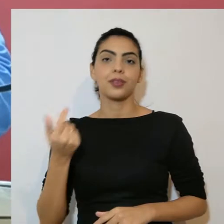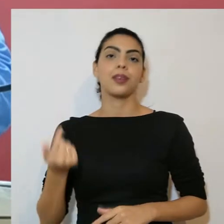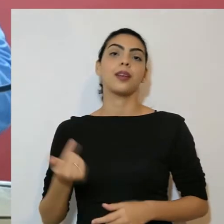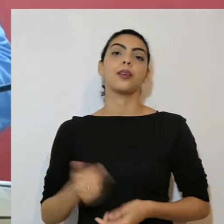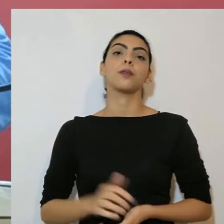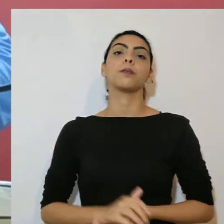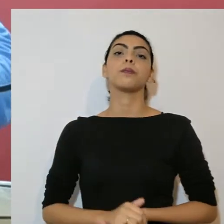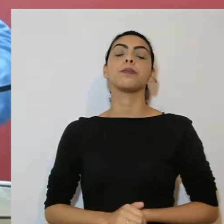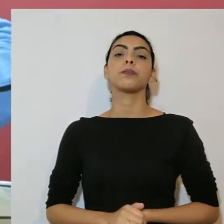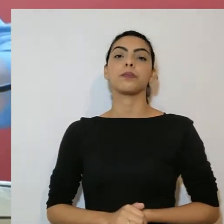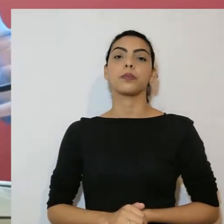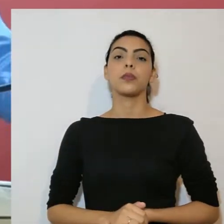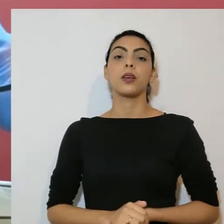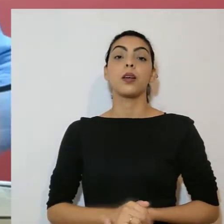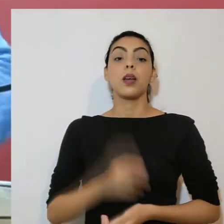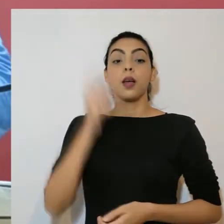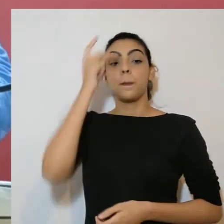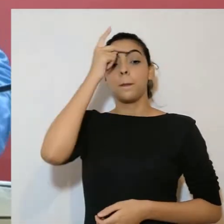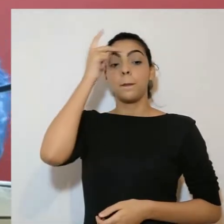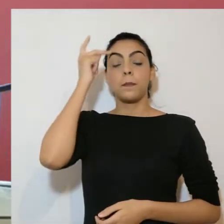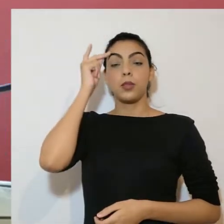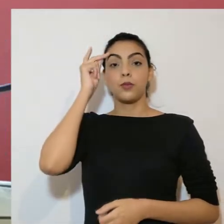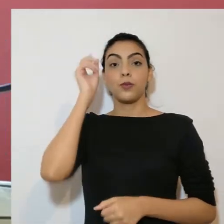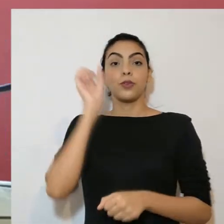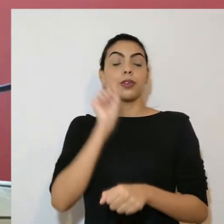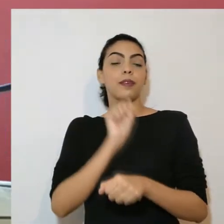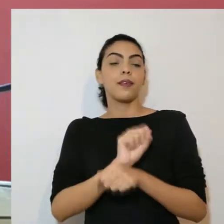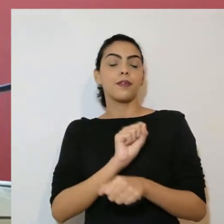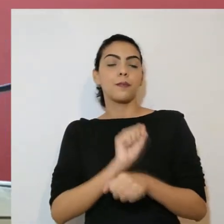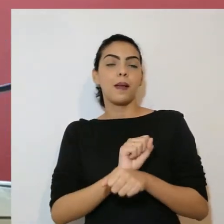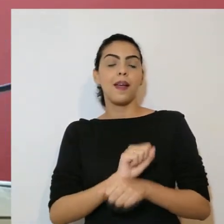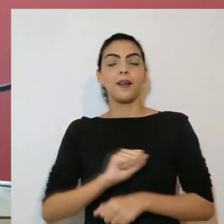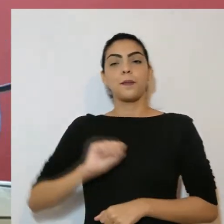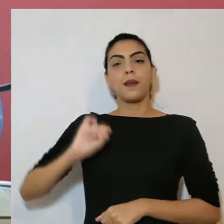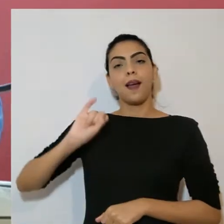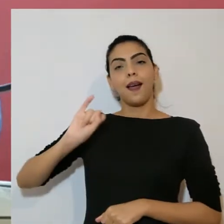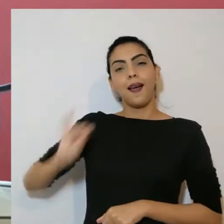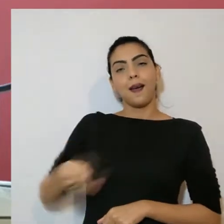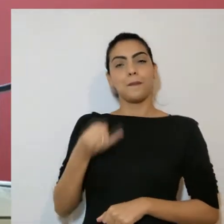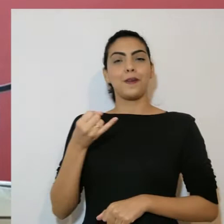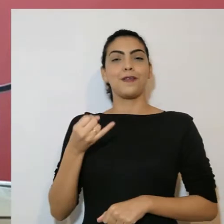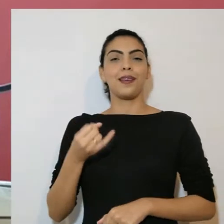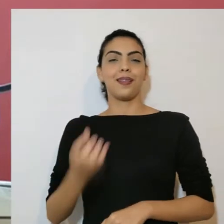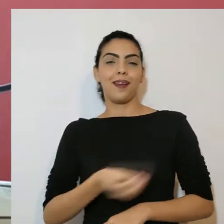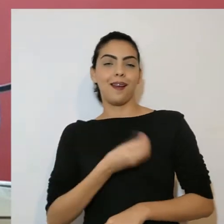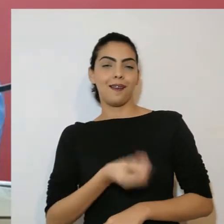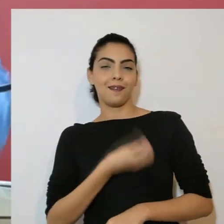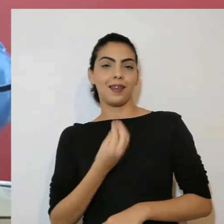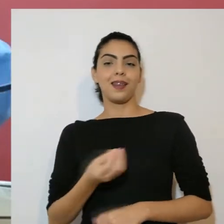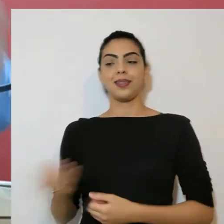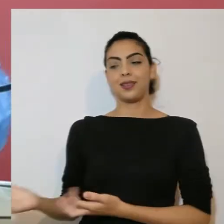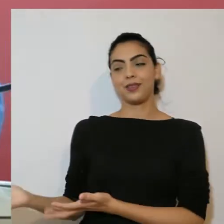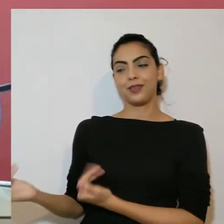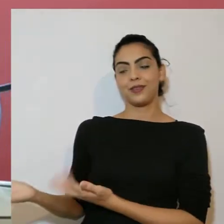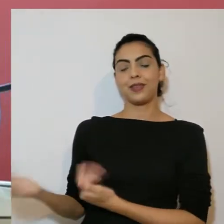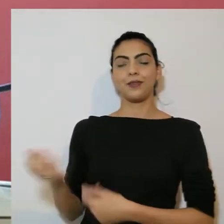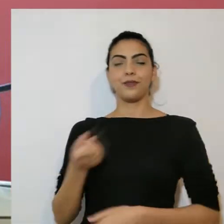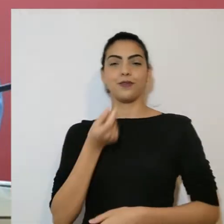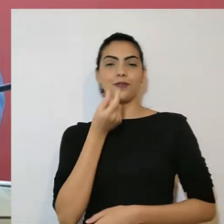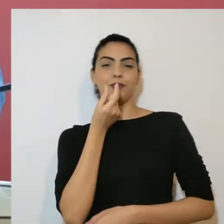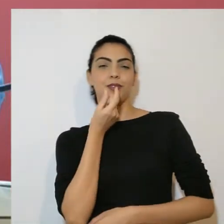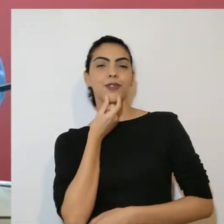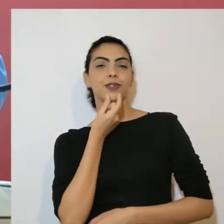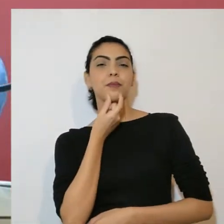salário, aqueles que deixam para depois, para aproveitarem a vida de solteiro,